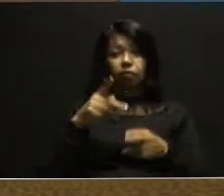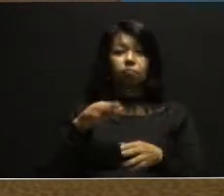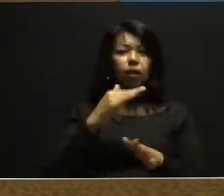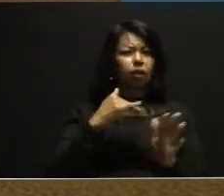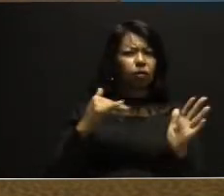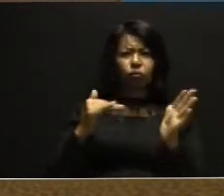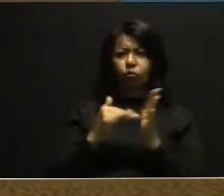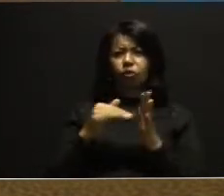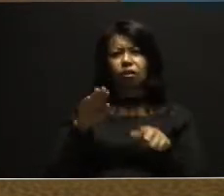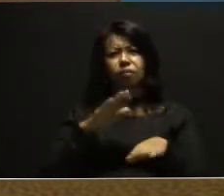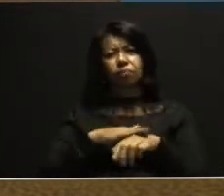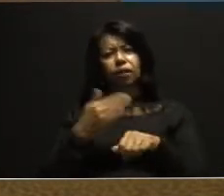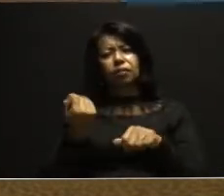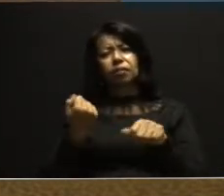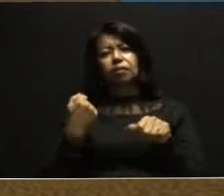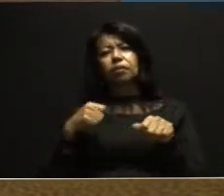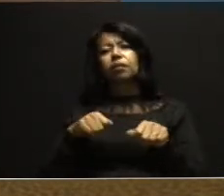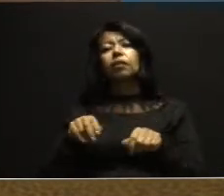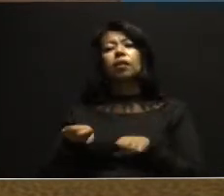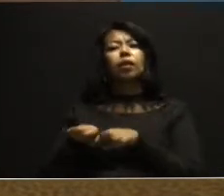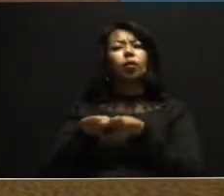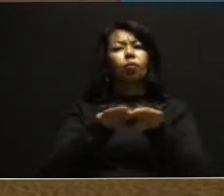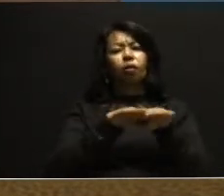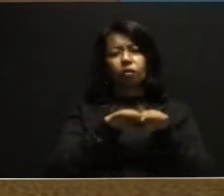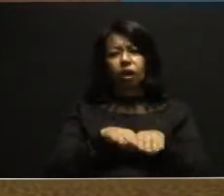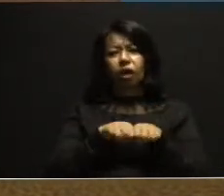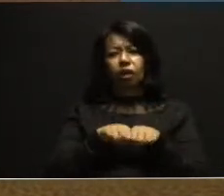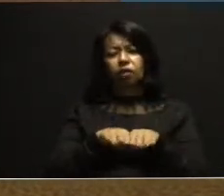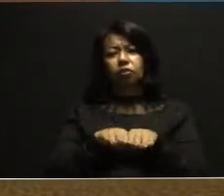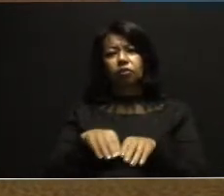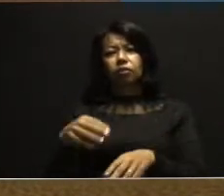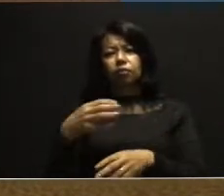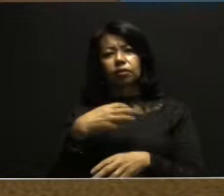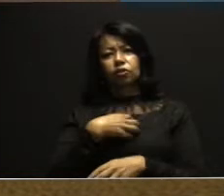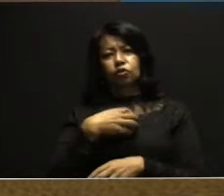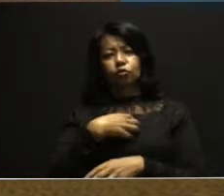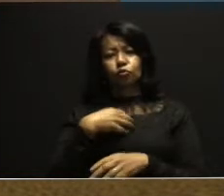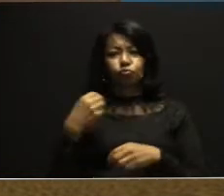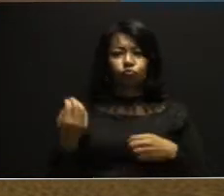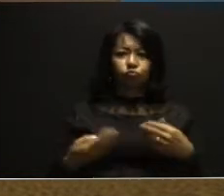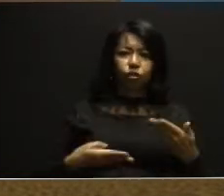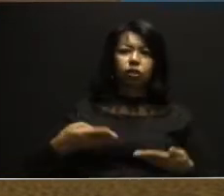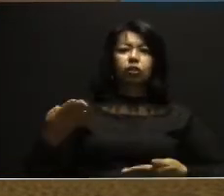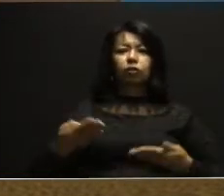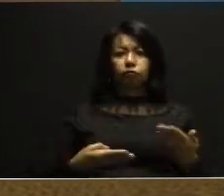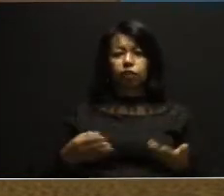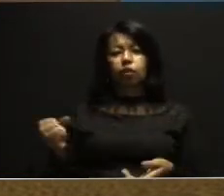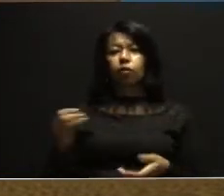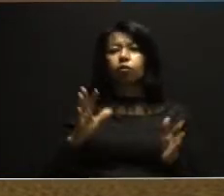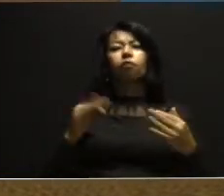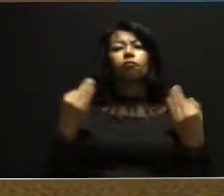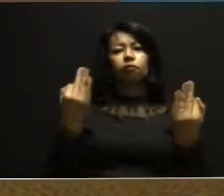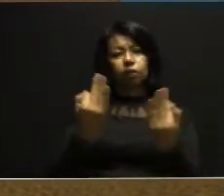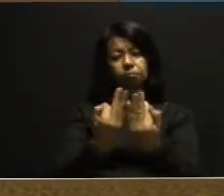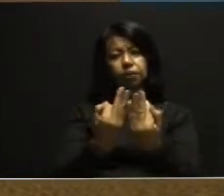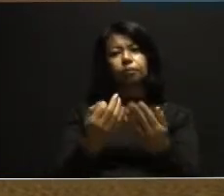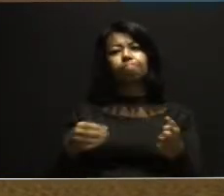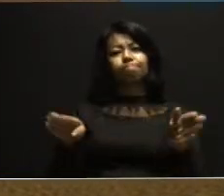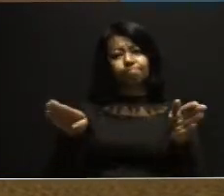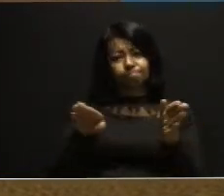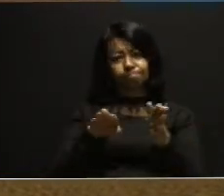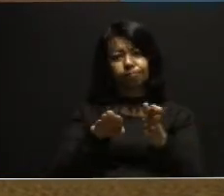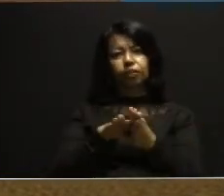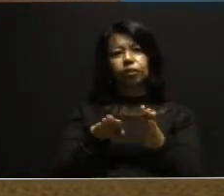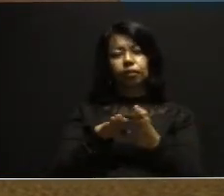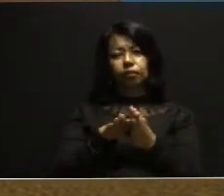mais igualdade, mais sentido de serviço. Então, é uma nova família que está chegando e